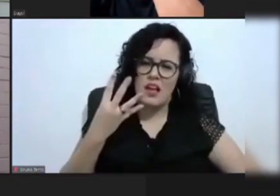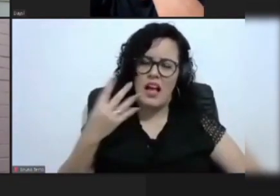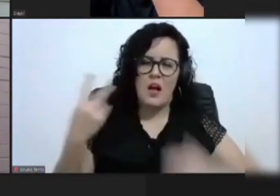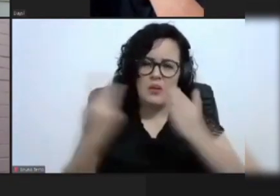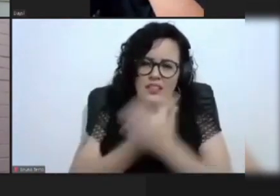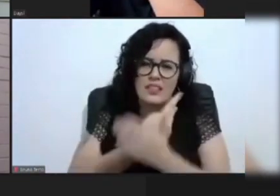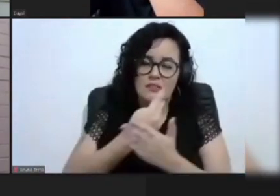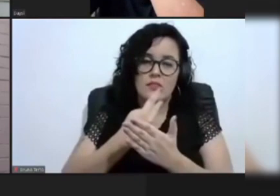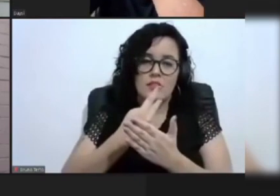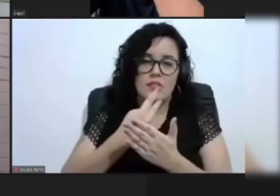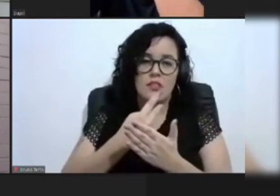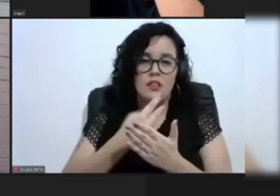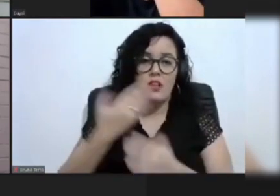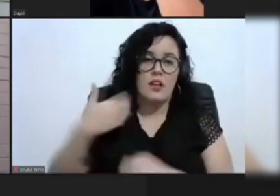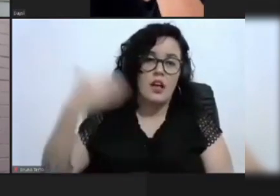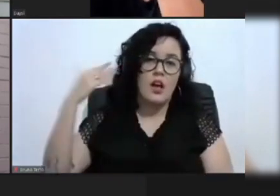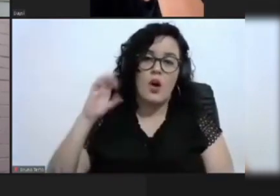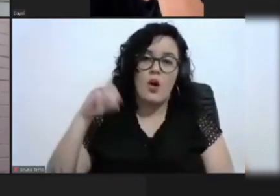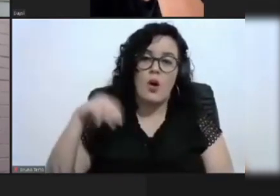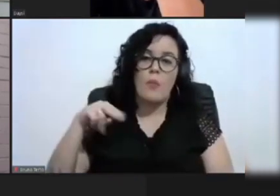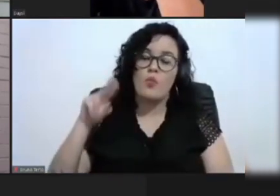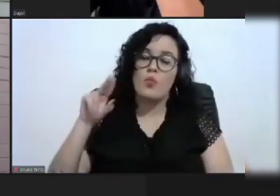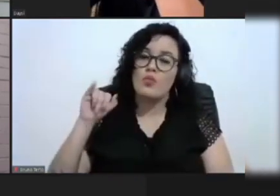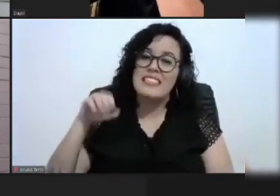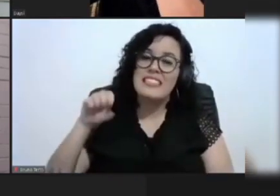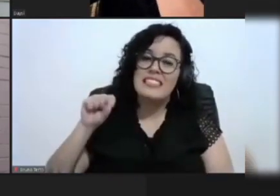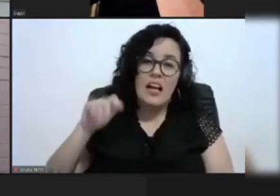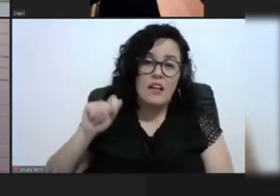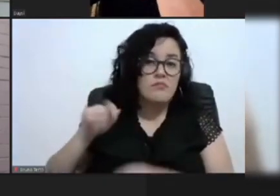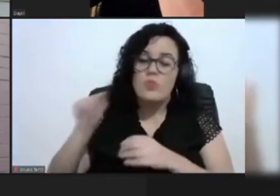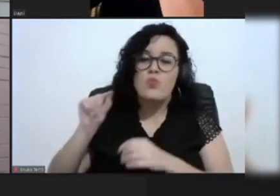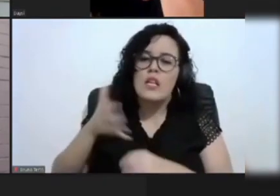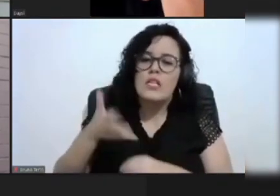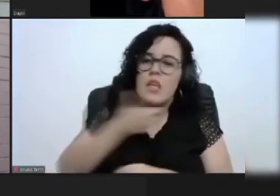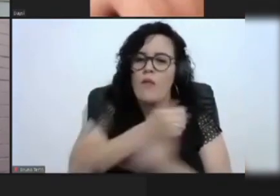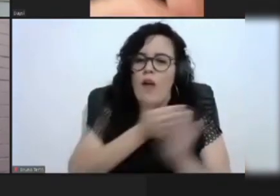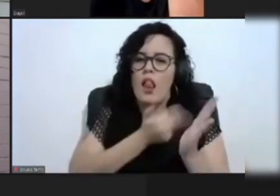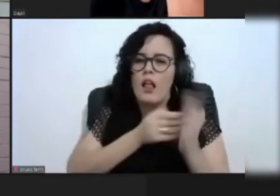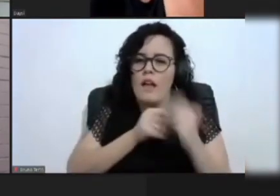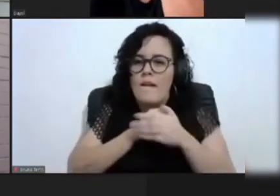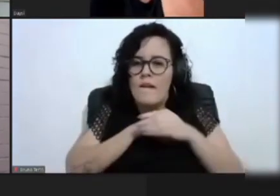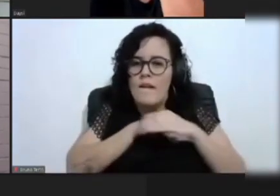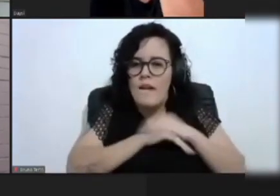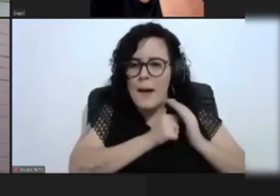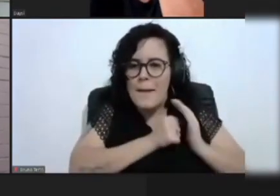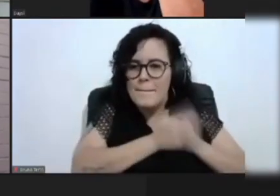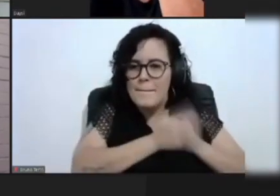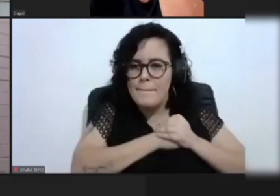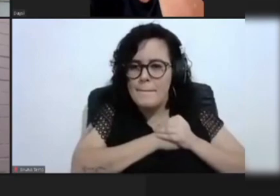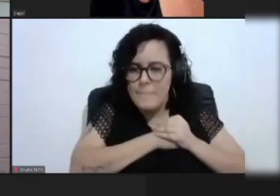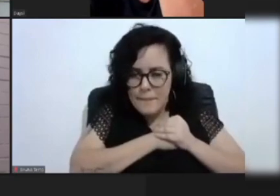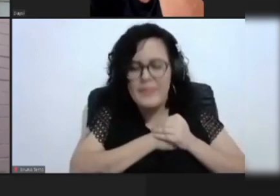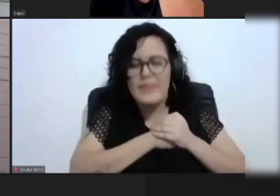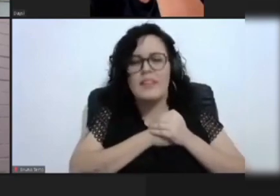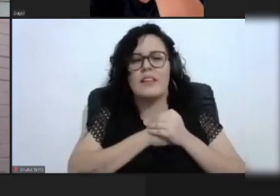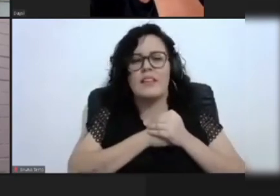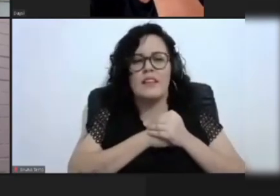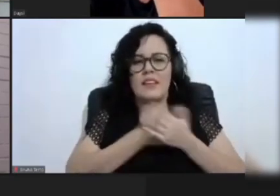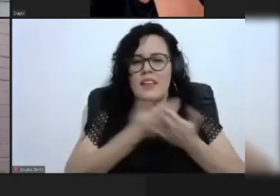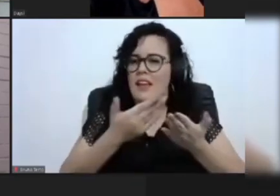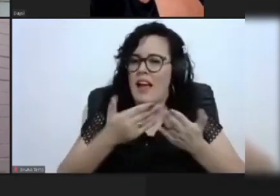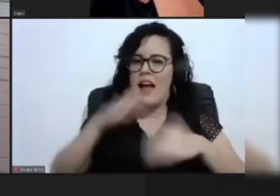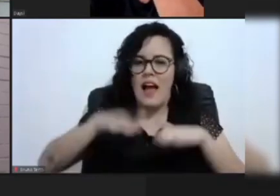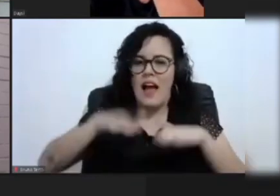coisa que os velhos comunistas faziam era tentar salvar os livros. Aí guardavam em fundo de